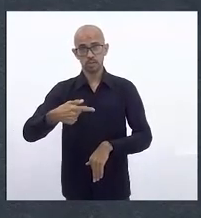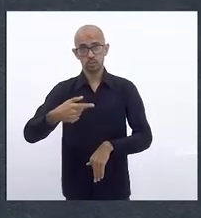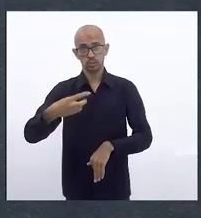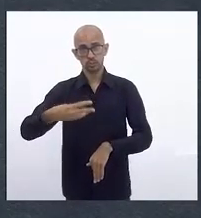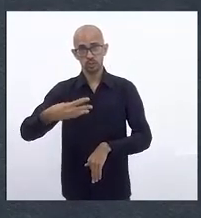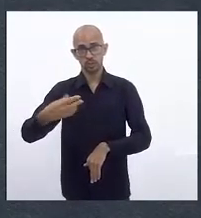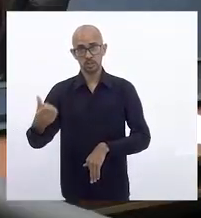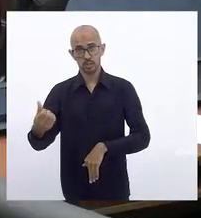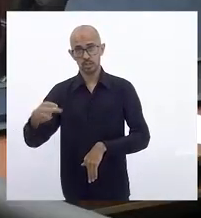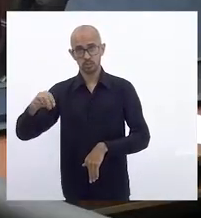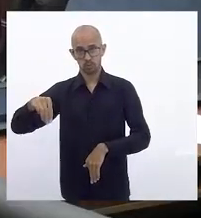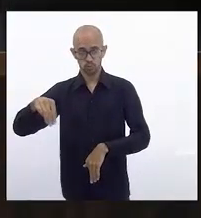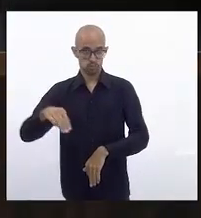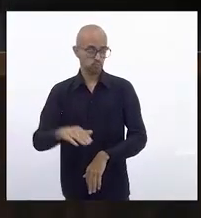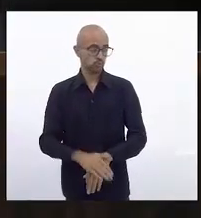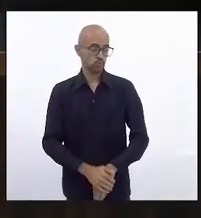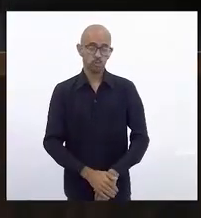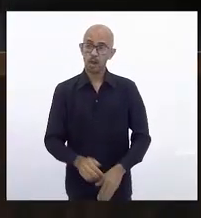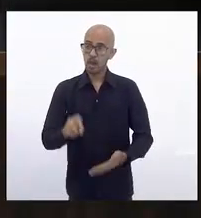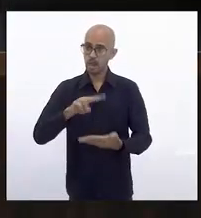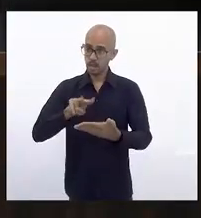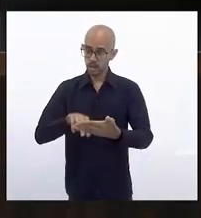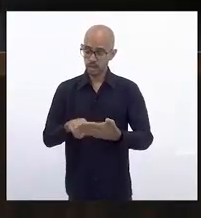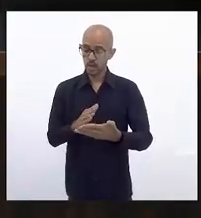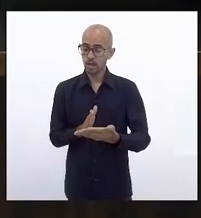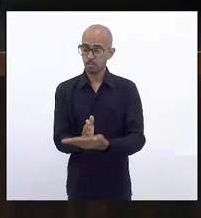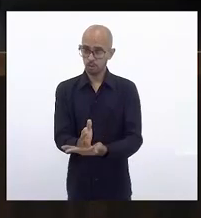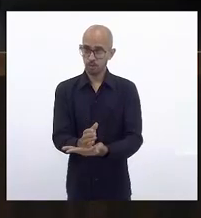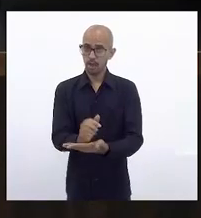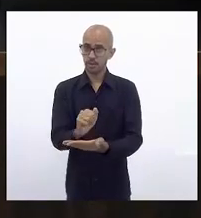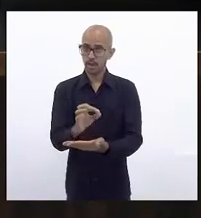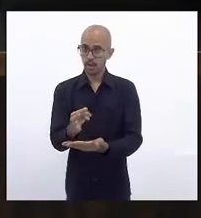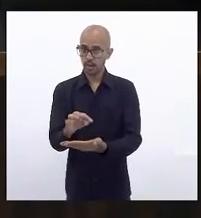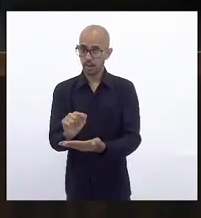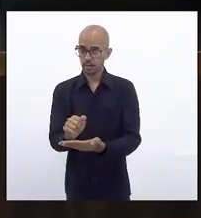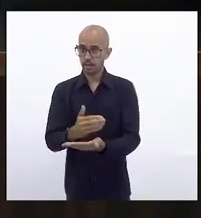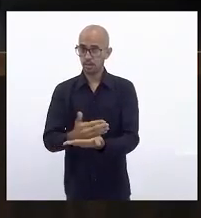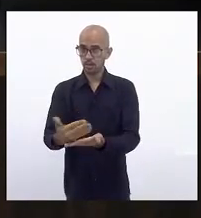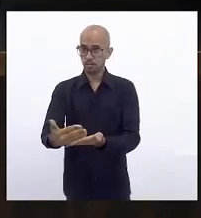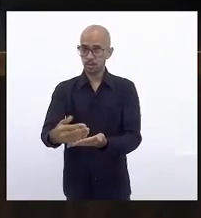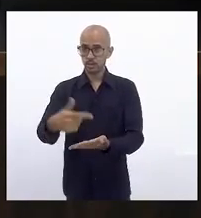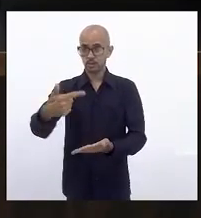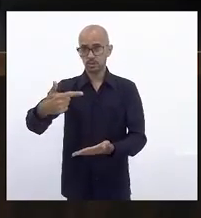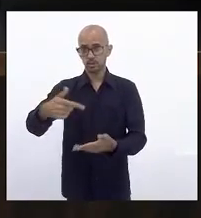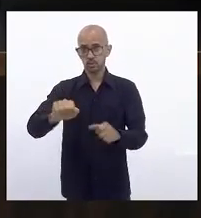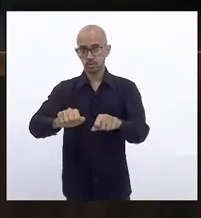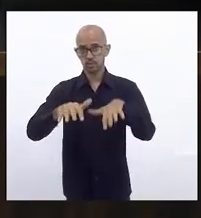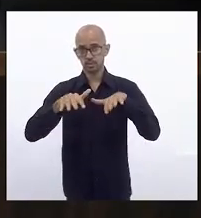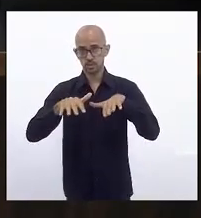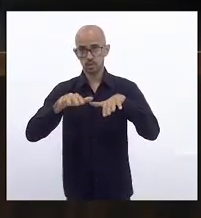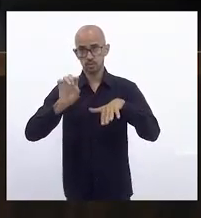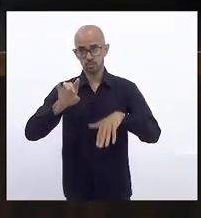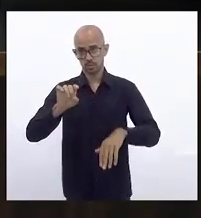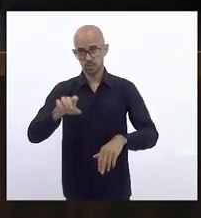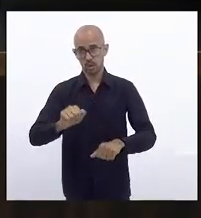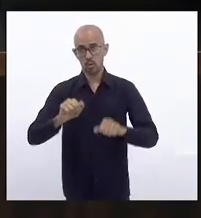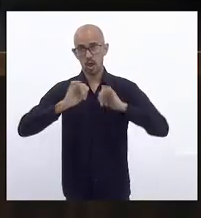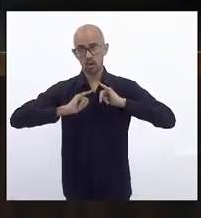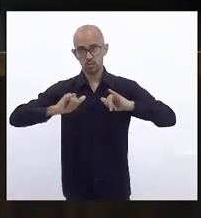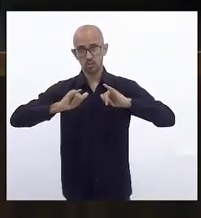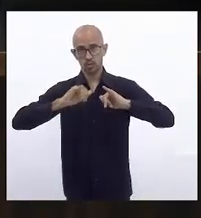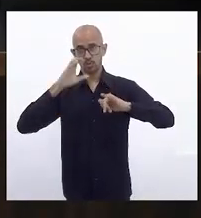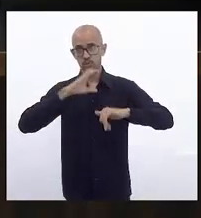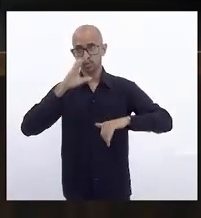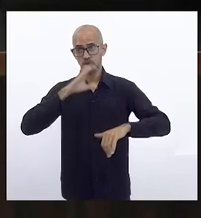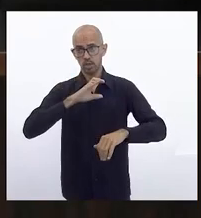e 36 minutos. Lida e aprovada a ata, passa-se a ordem da segunda sessão extraordinária. Anuncio, em regime de urgência, em